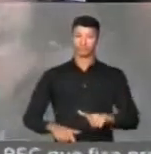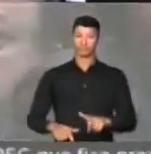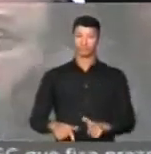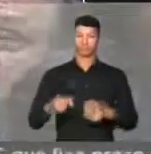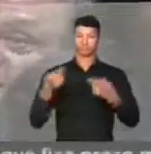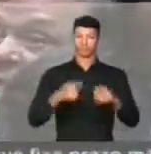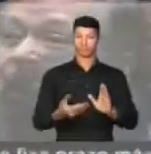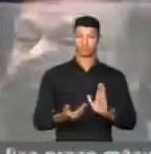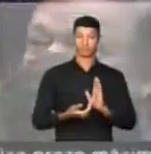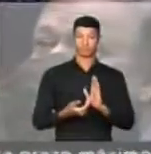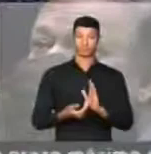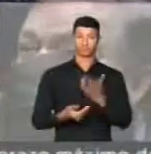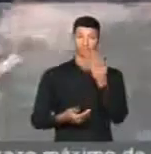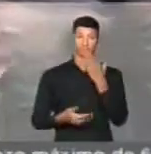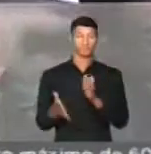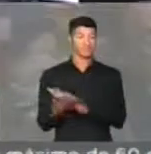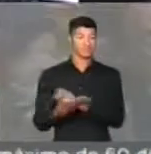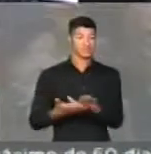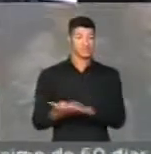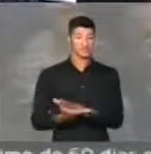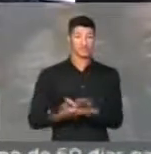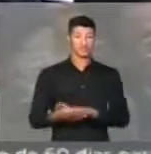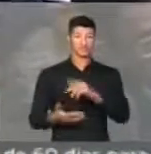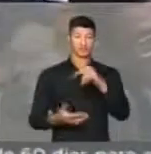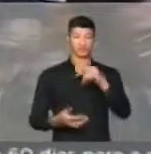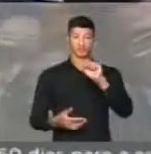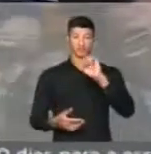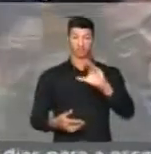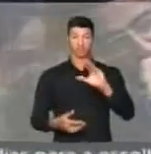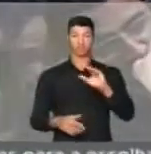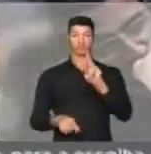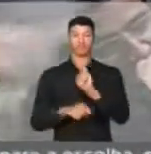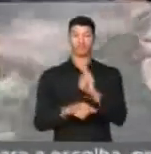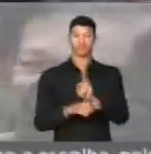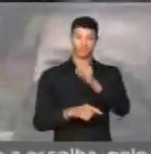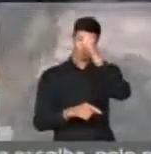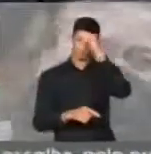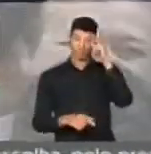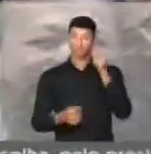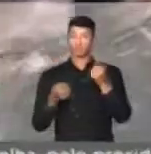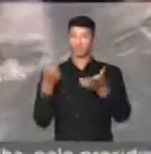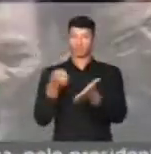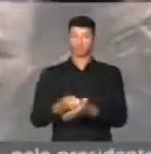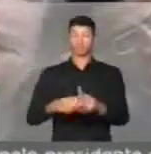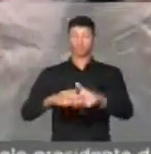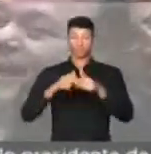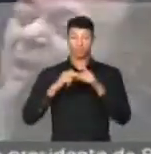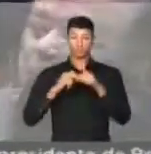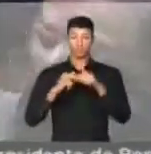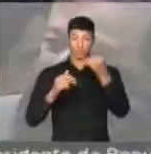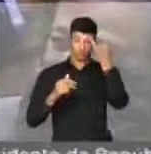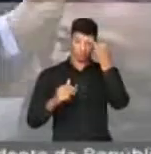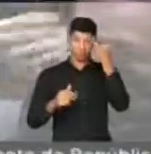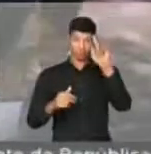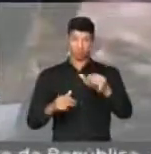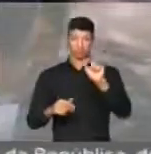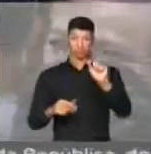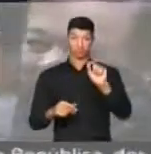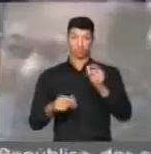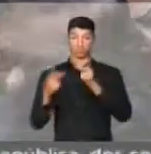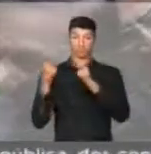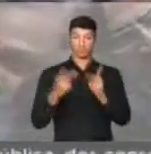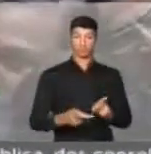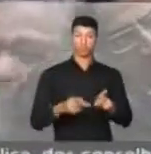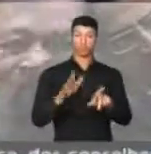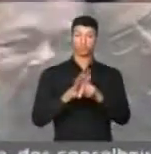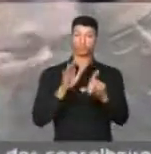encontro a essa casa. De forma alguma, o PSC defende que os prefeitos paguem essa conta. Porém, o ideal é que o projeto